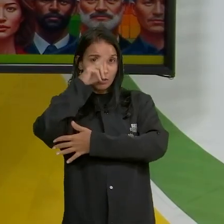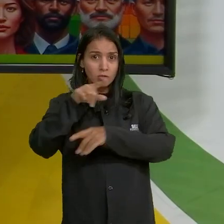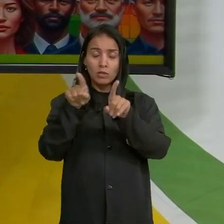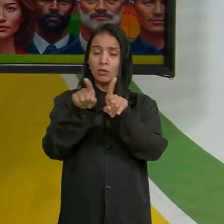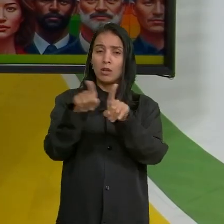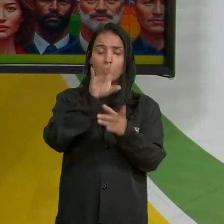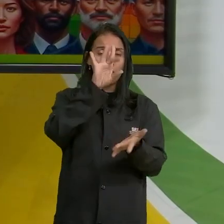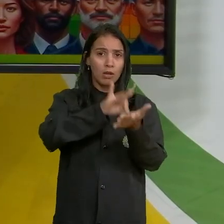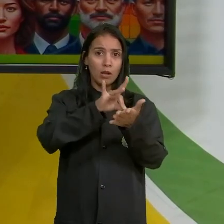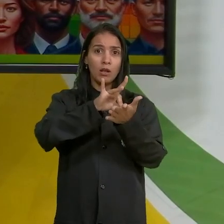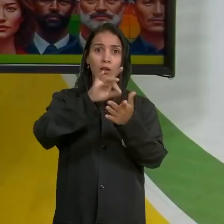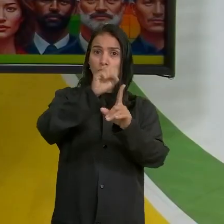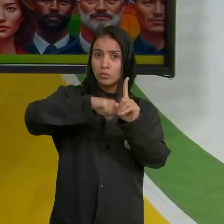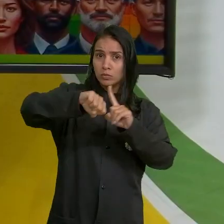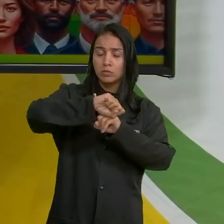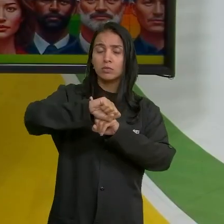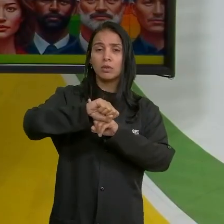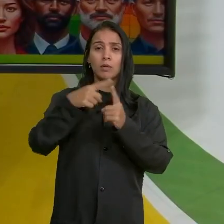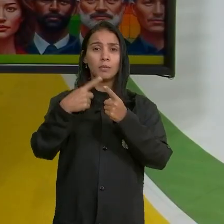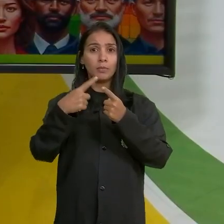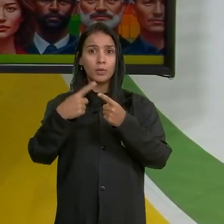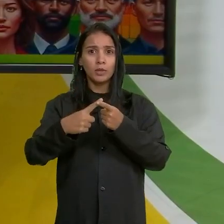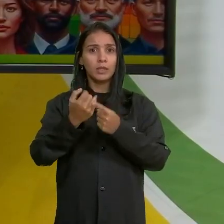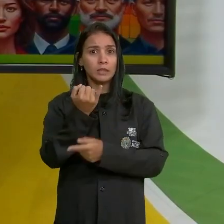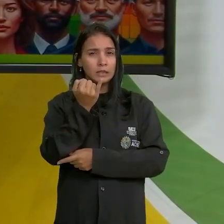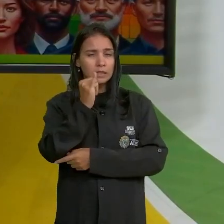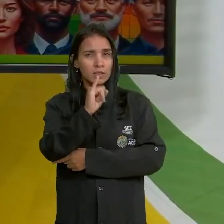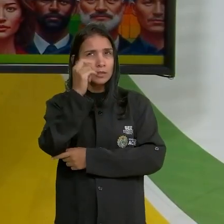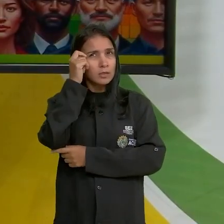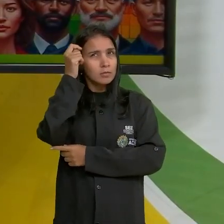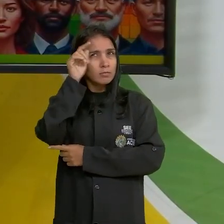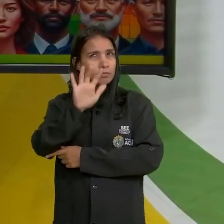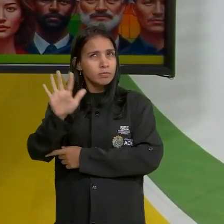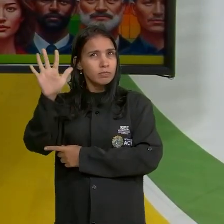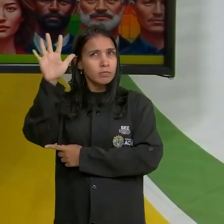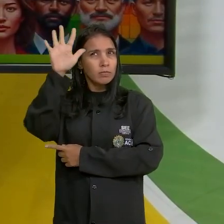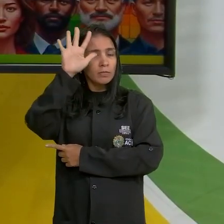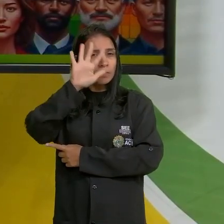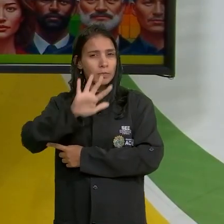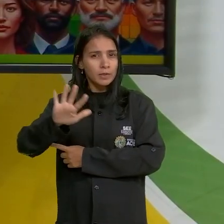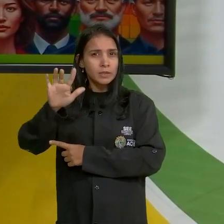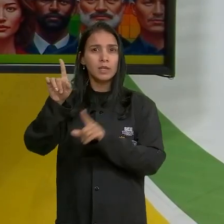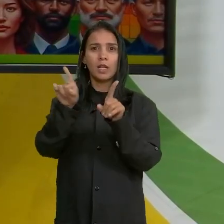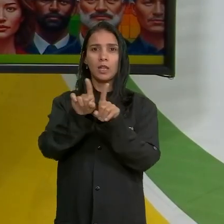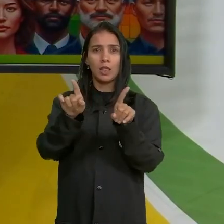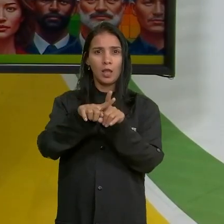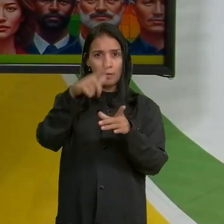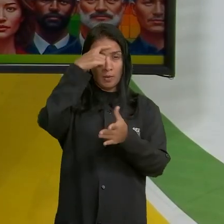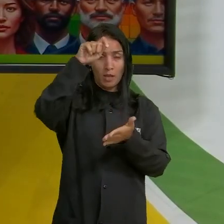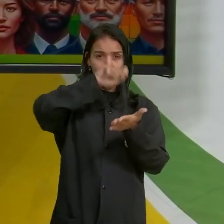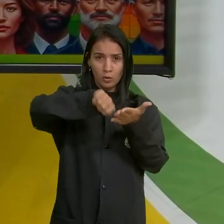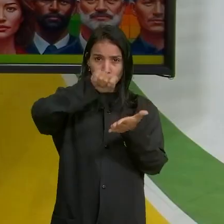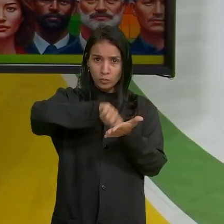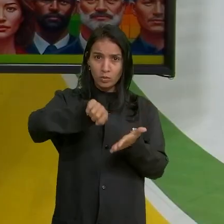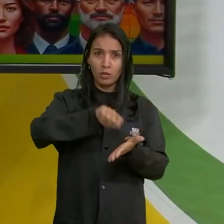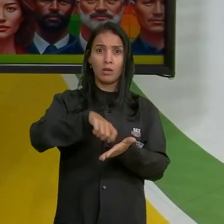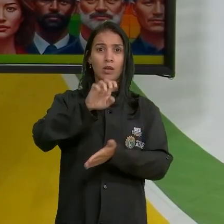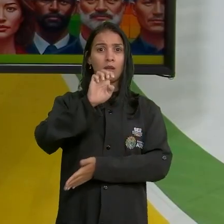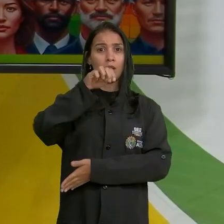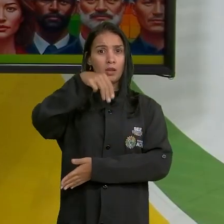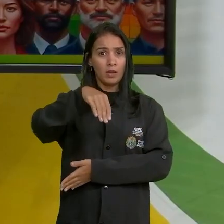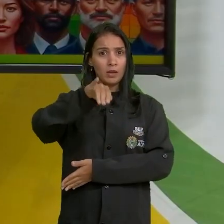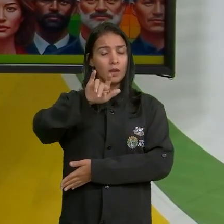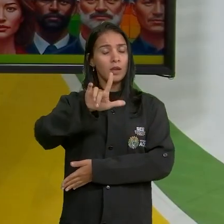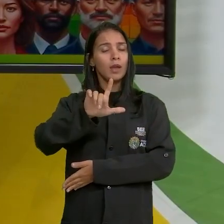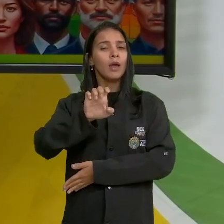social. Afinal, me reportando ao pensamento de Emile Durkheim, especificamente na obra As Regras